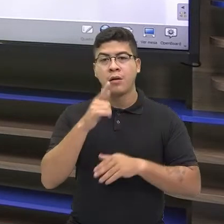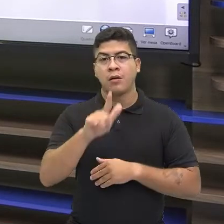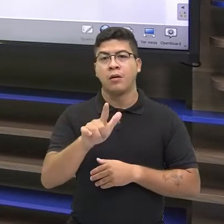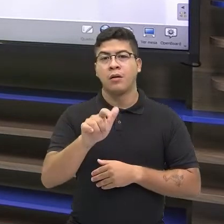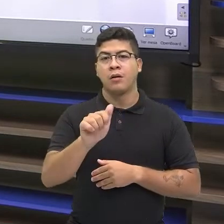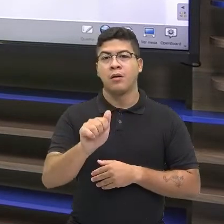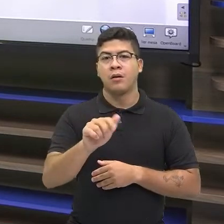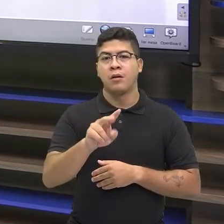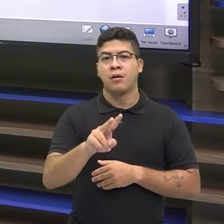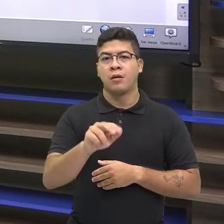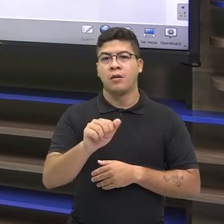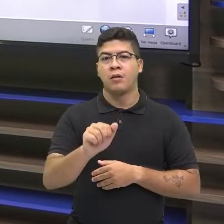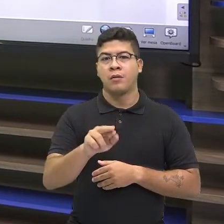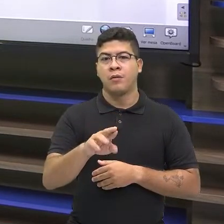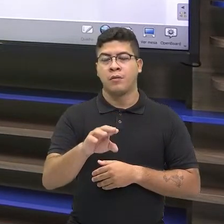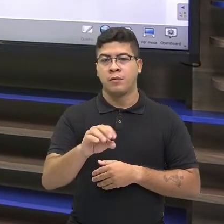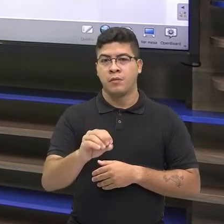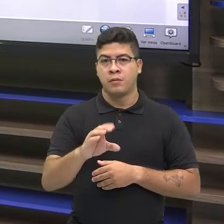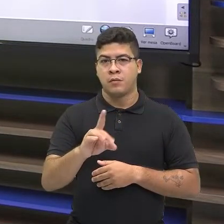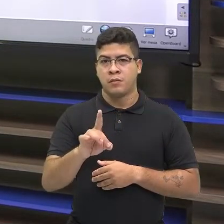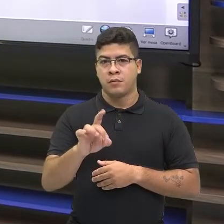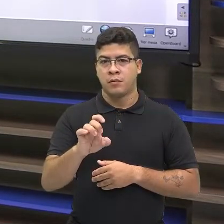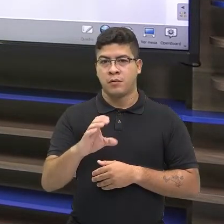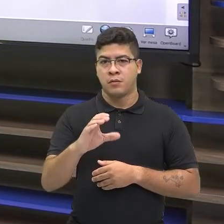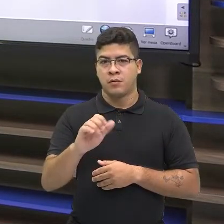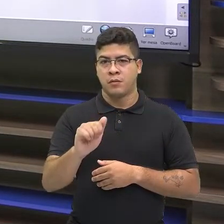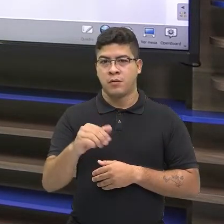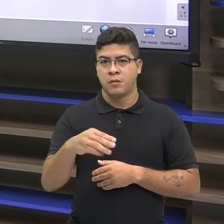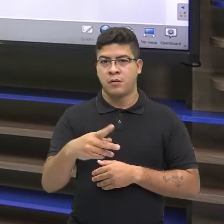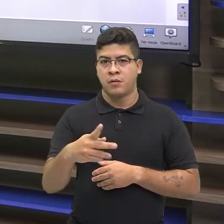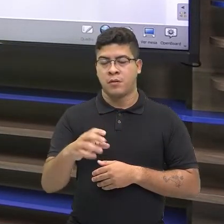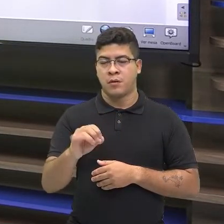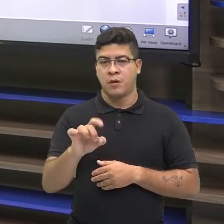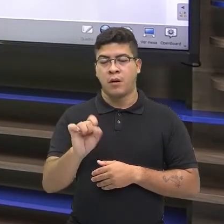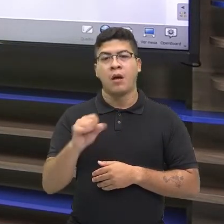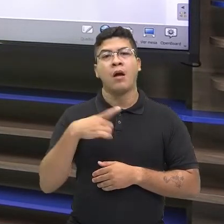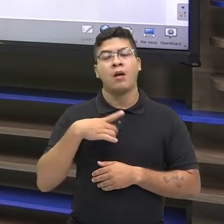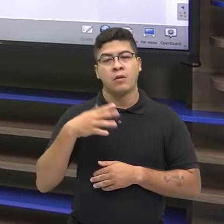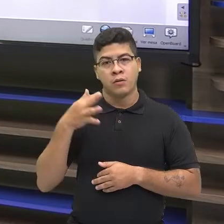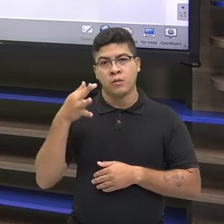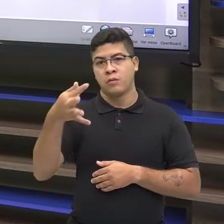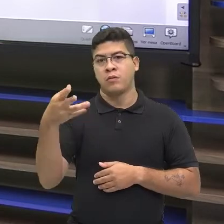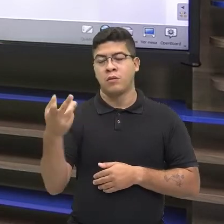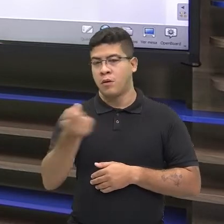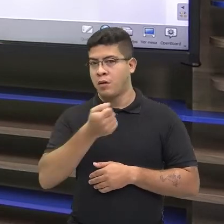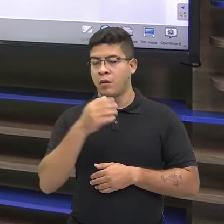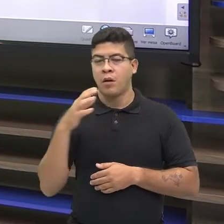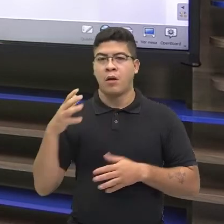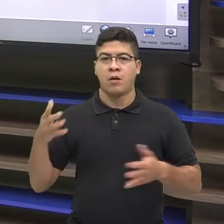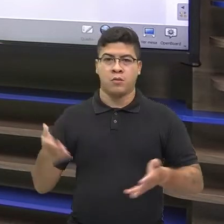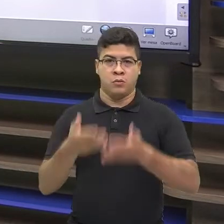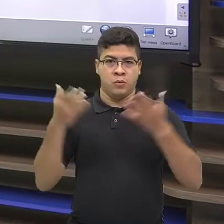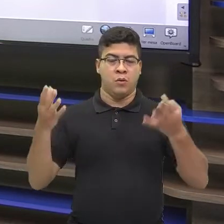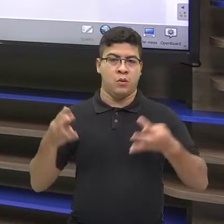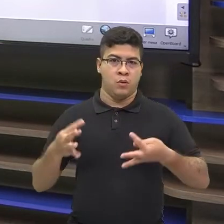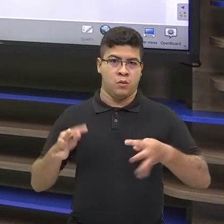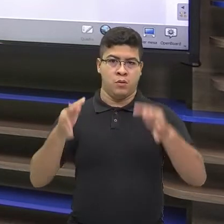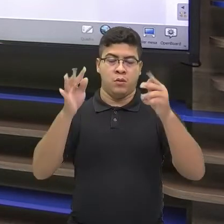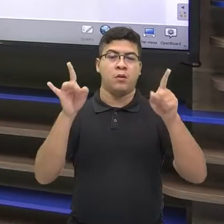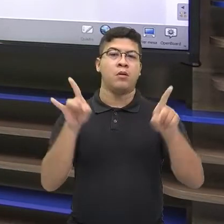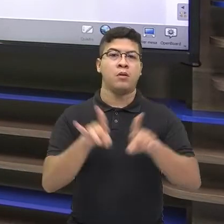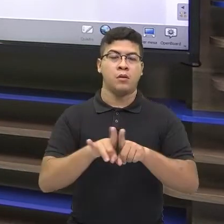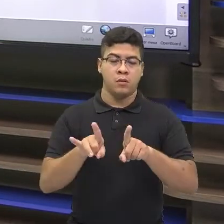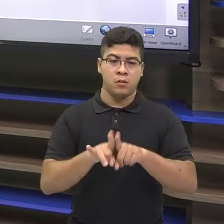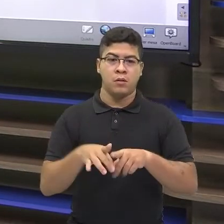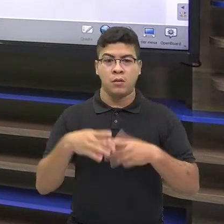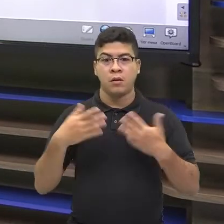Fernando Pessoa, em que o futurismo, a velocidade, a exaltação à máquina, a tecnologia,